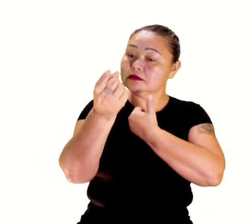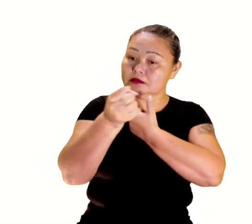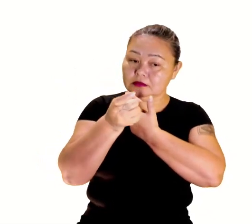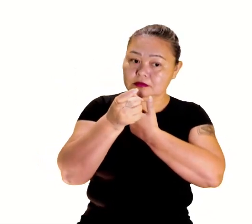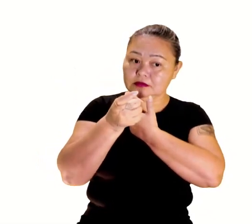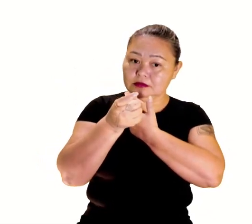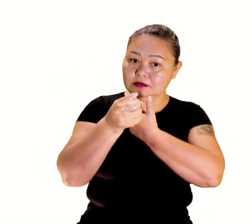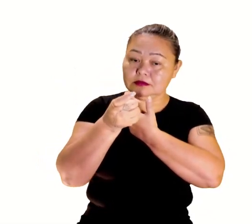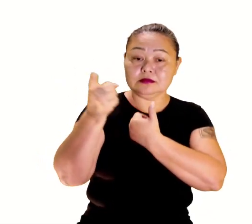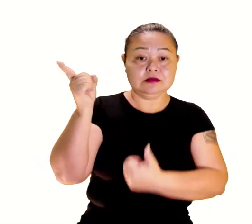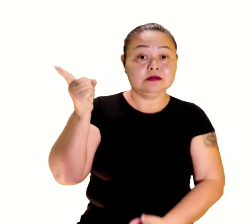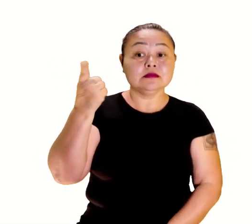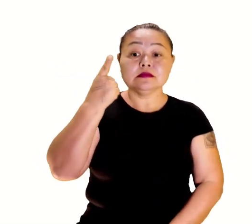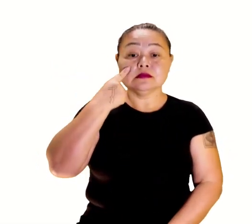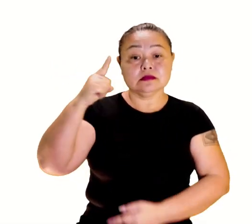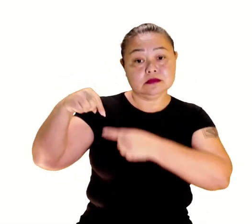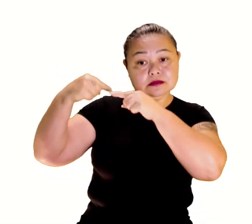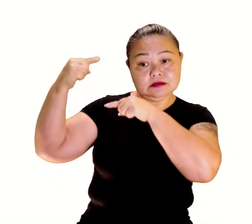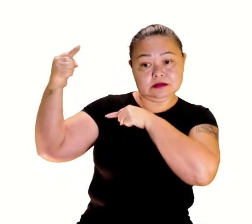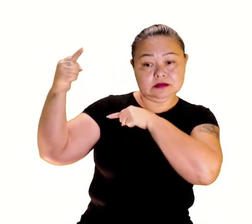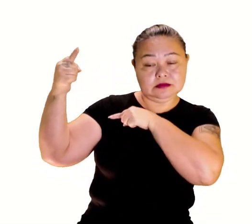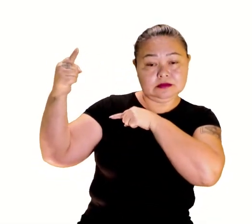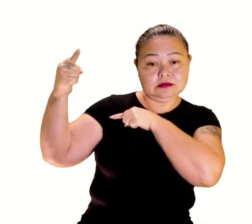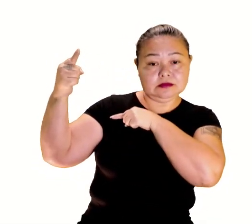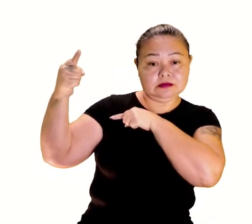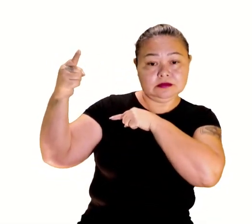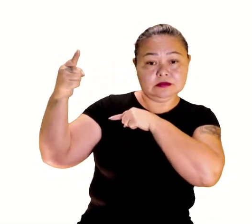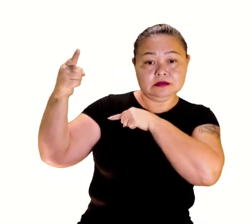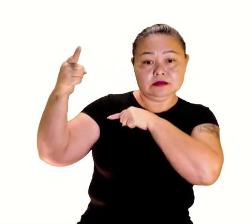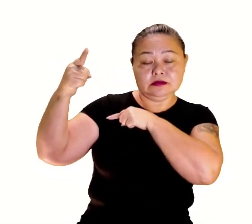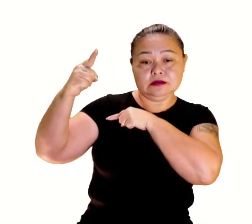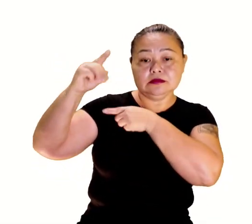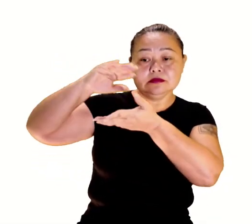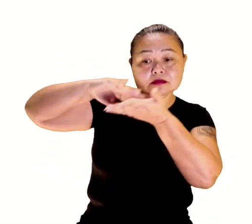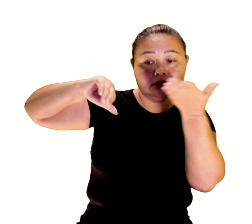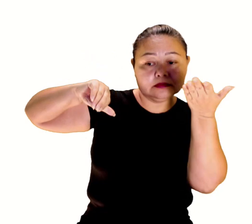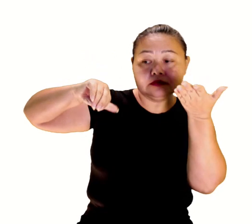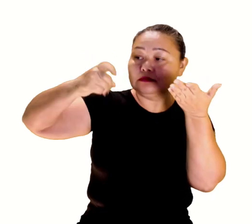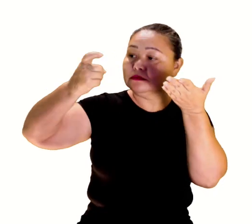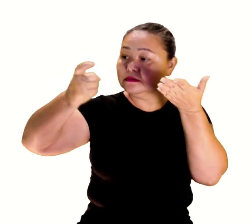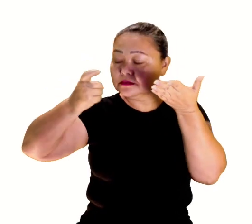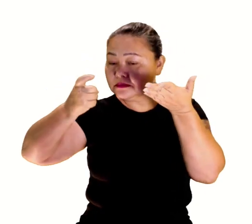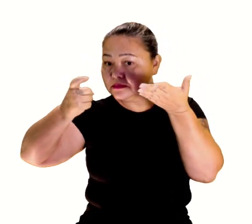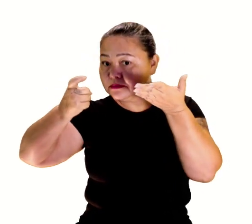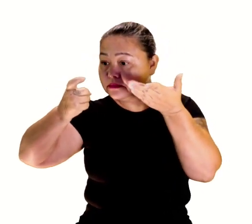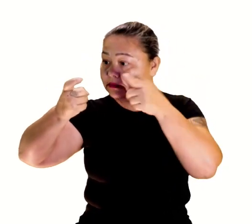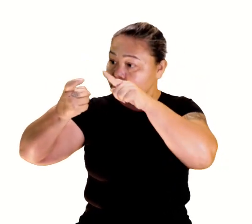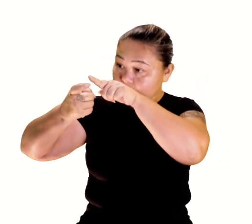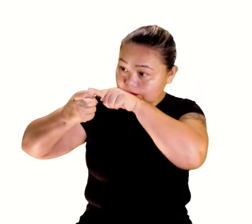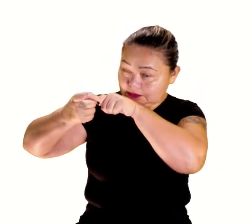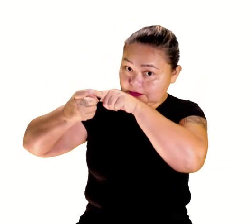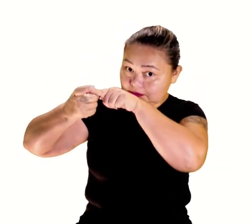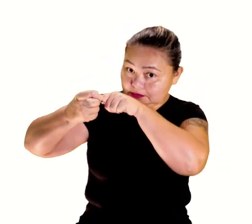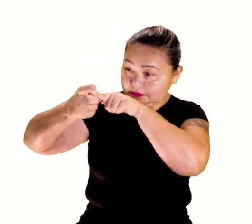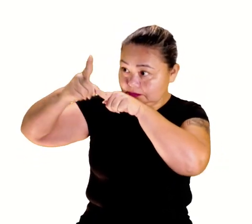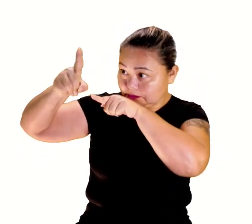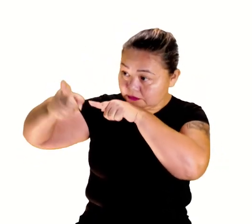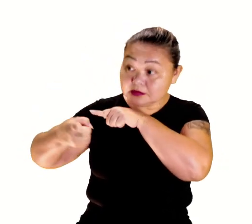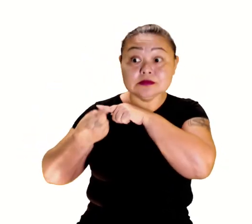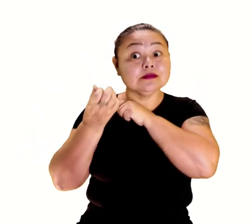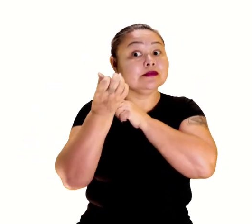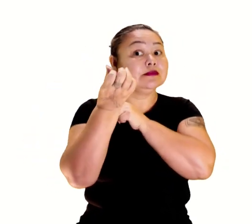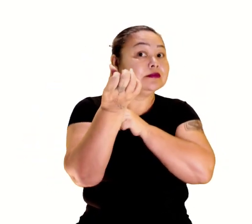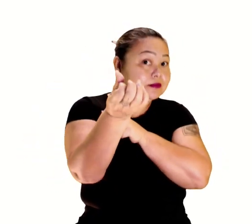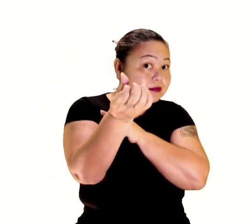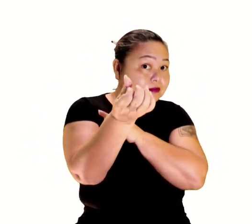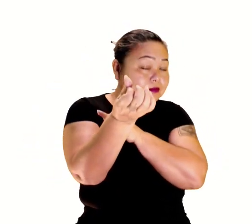temos aqui todo o processo, né? Vamos tirar agora, então, a prova real. No lugar do x, nós vamos colocar quem? O 6.